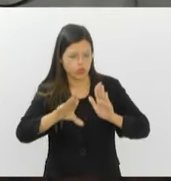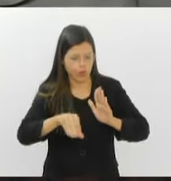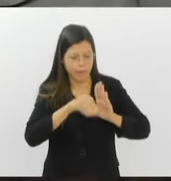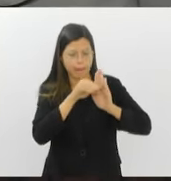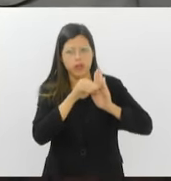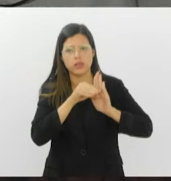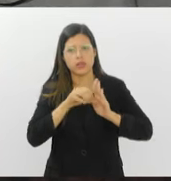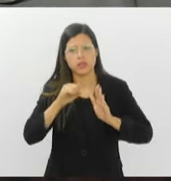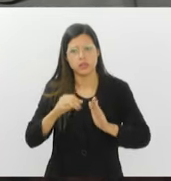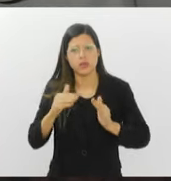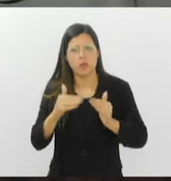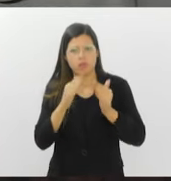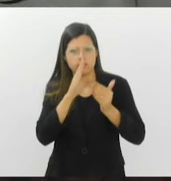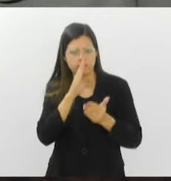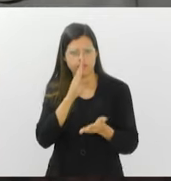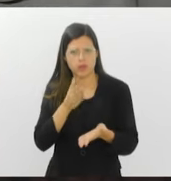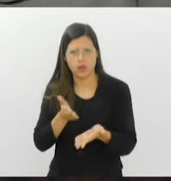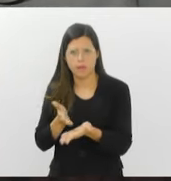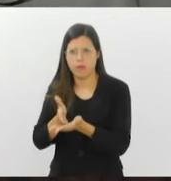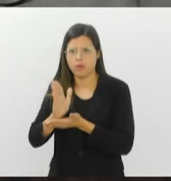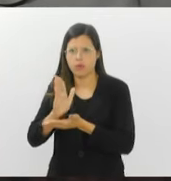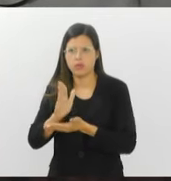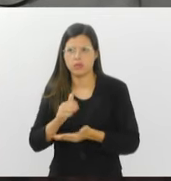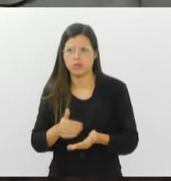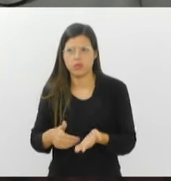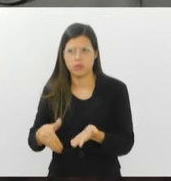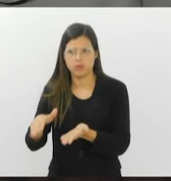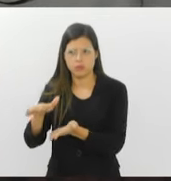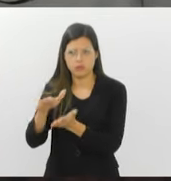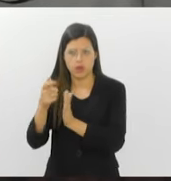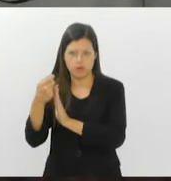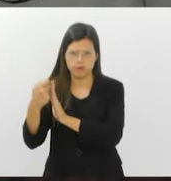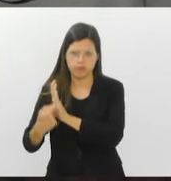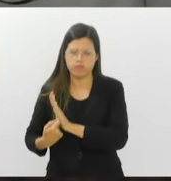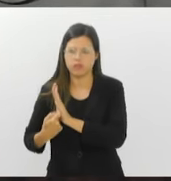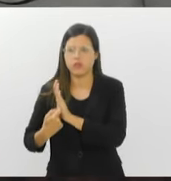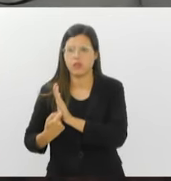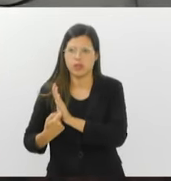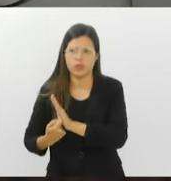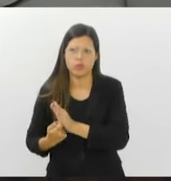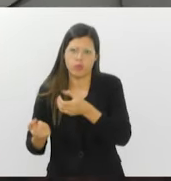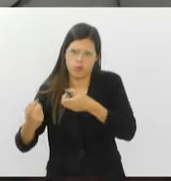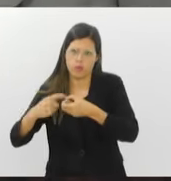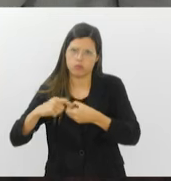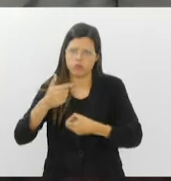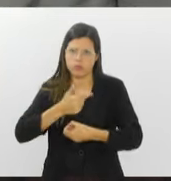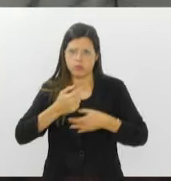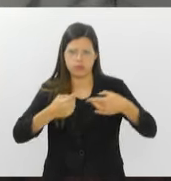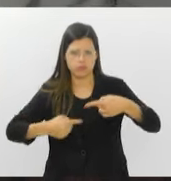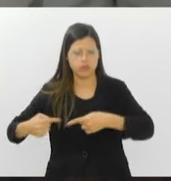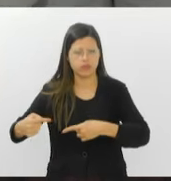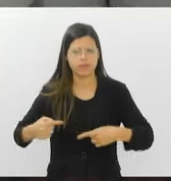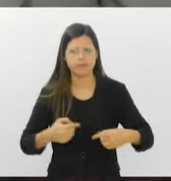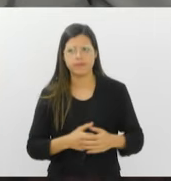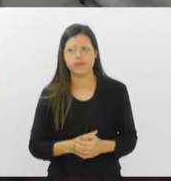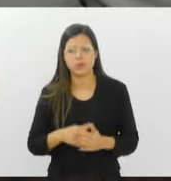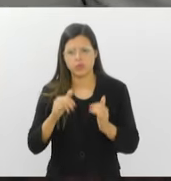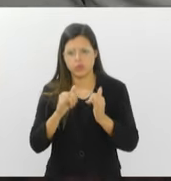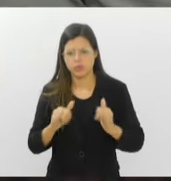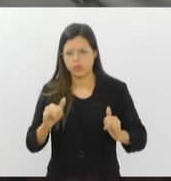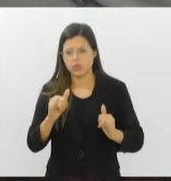Senhores que aprovam, permaneçam como estão. Aprovado. Vai a redação do vencido para a segunda discussão.